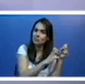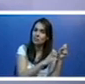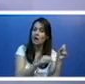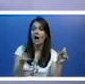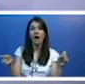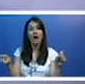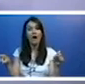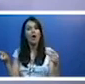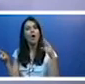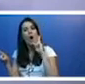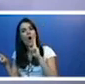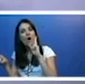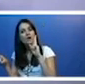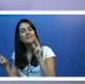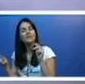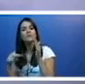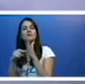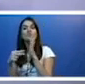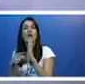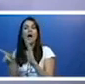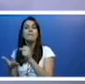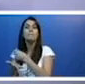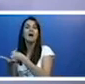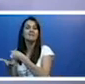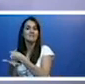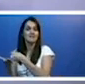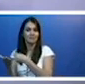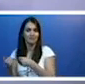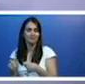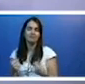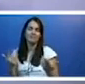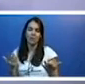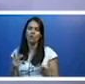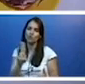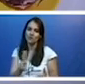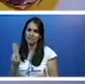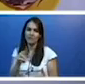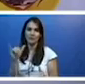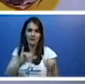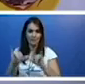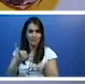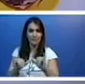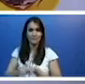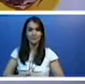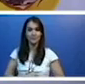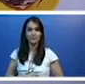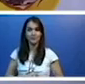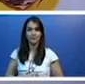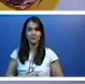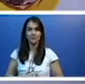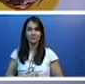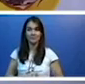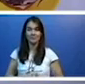tornou rosa, então significa que ele é uma base. Então esse também é um indicador utilizado. Aqui nós temos